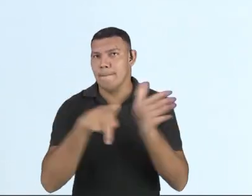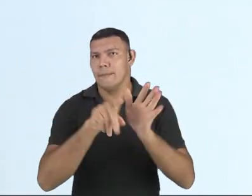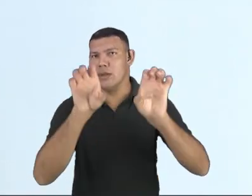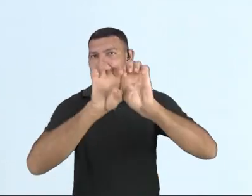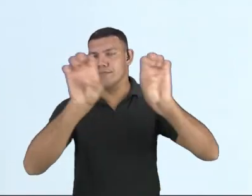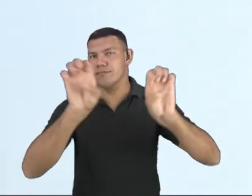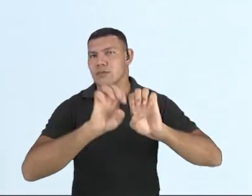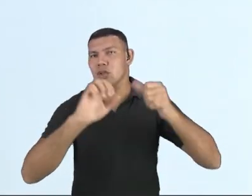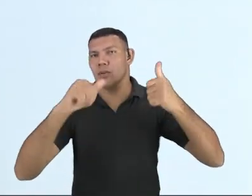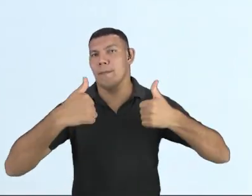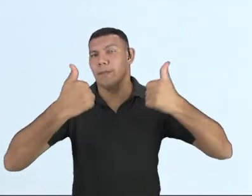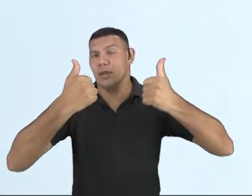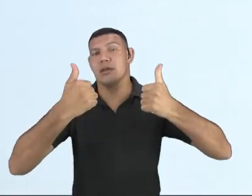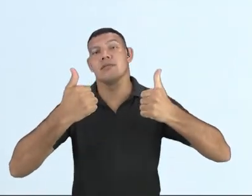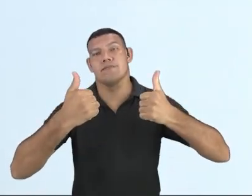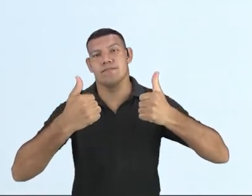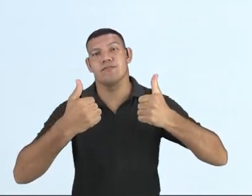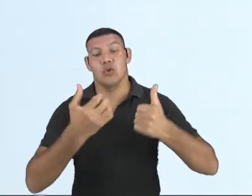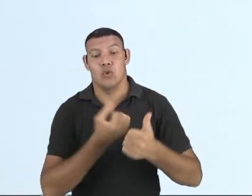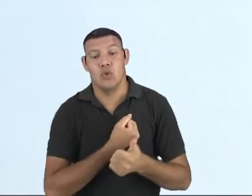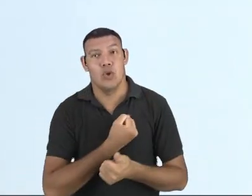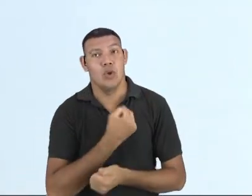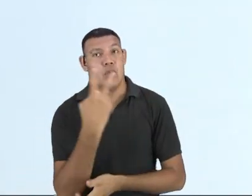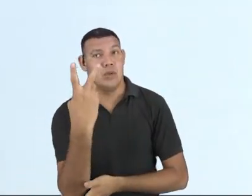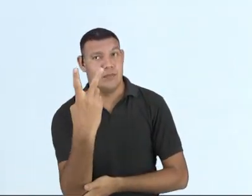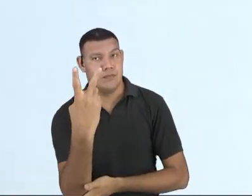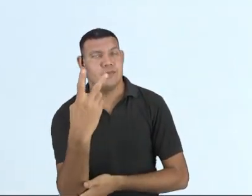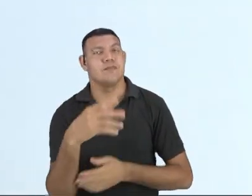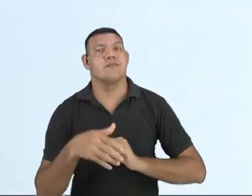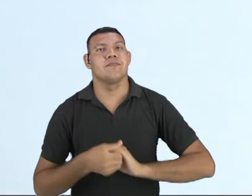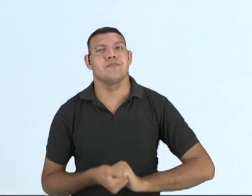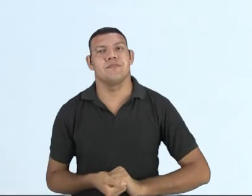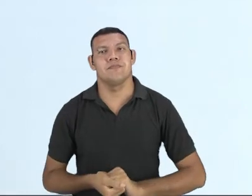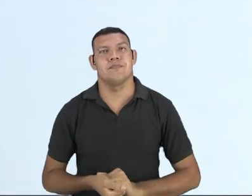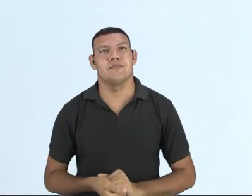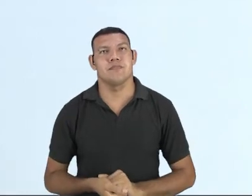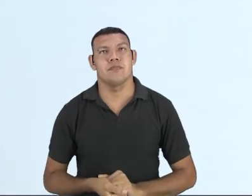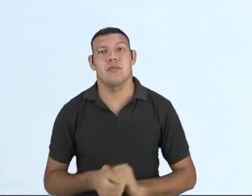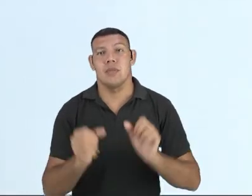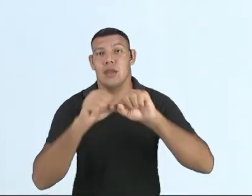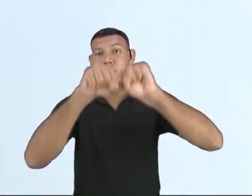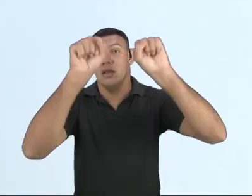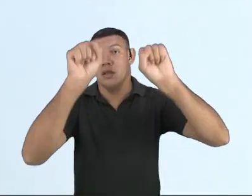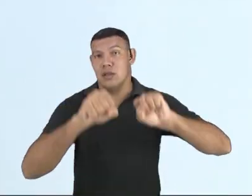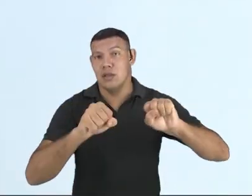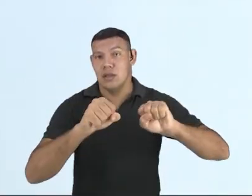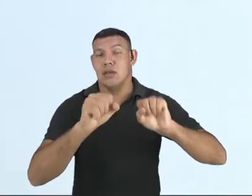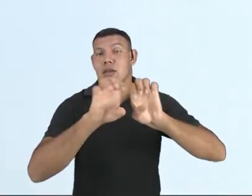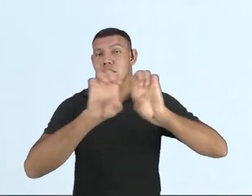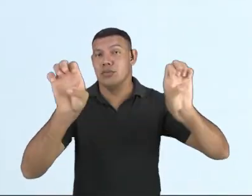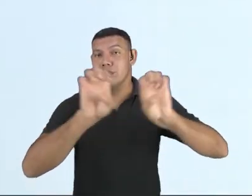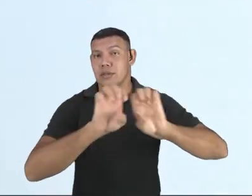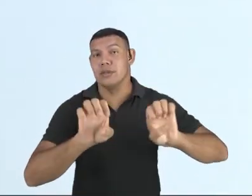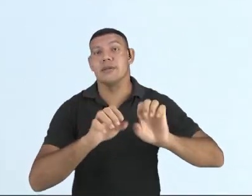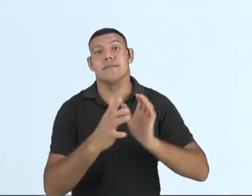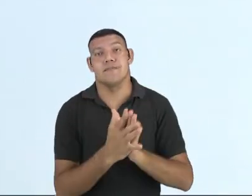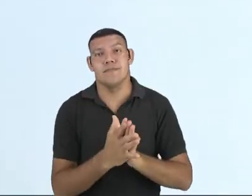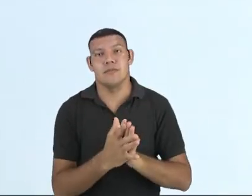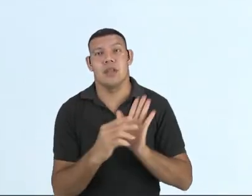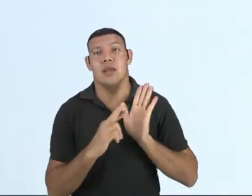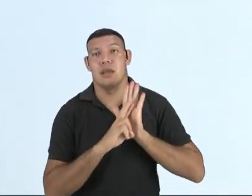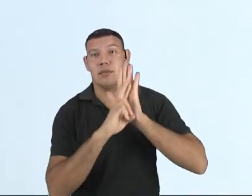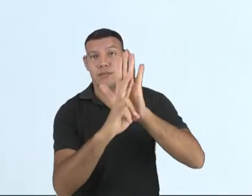na forma de um par ordenado o jantar um pouquinho conteúdo o seu onde equações representam Na verdade nesse caso Duas